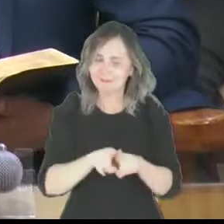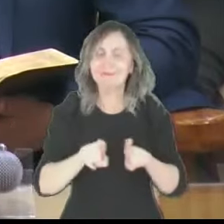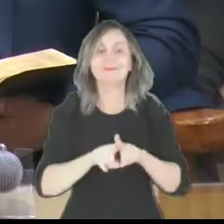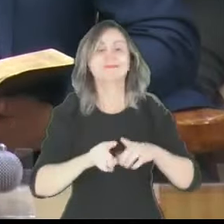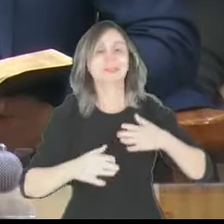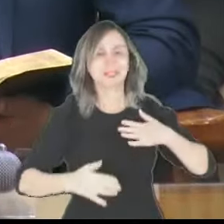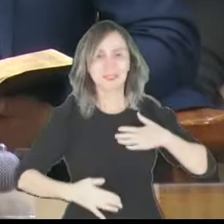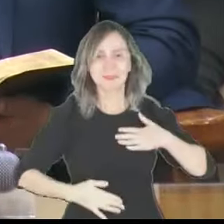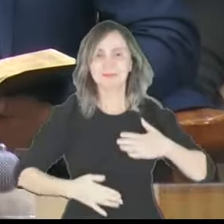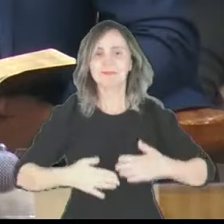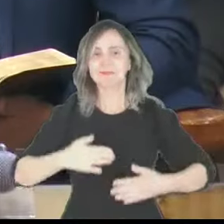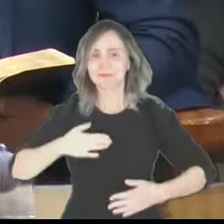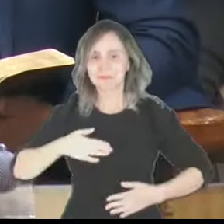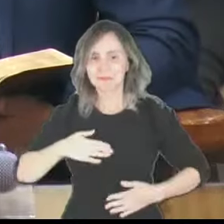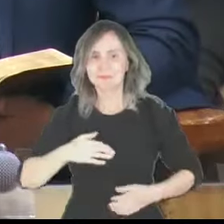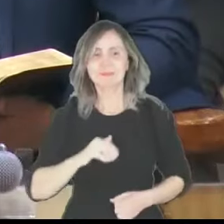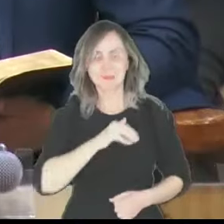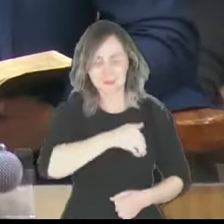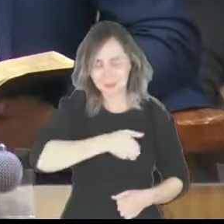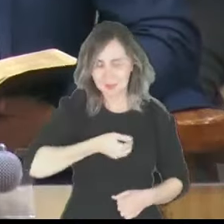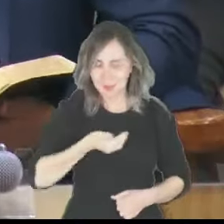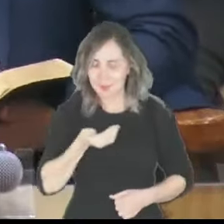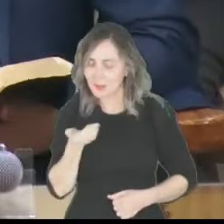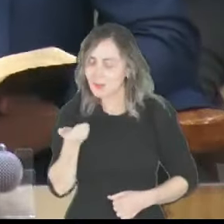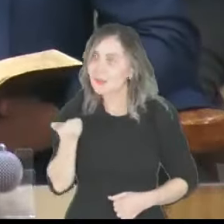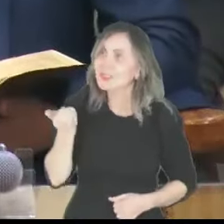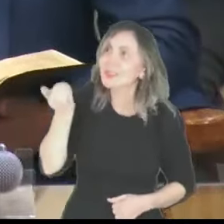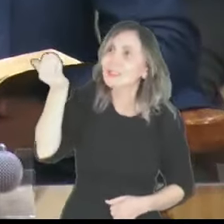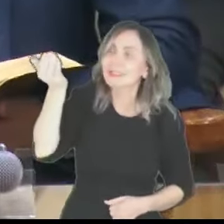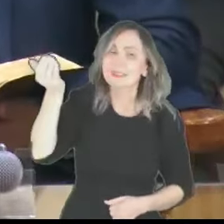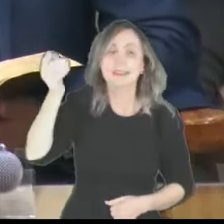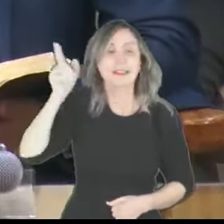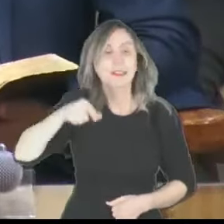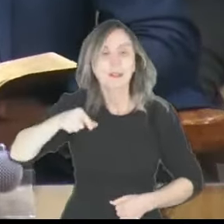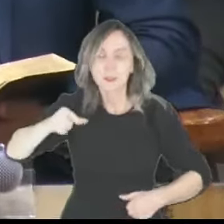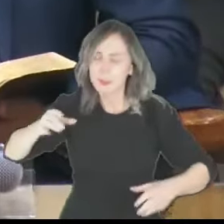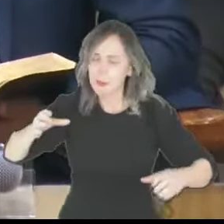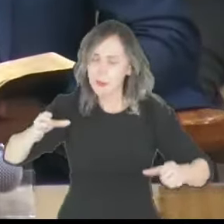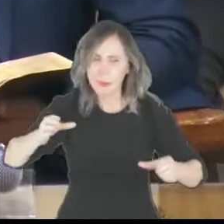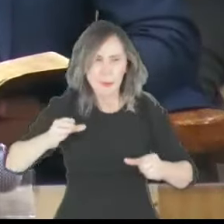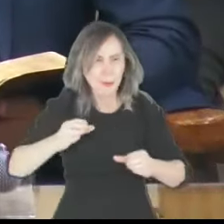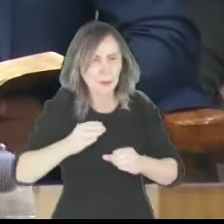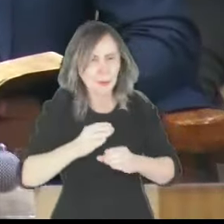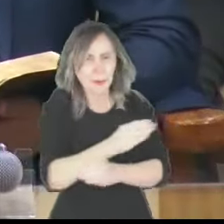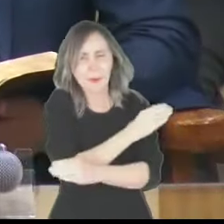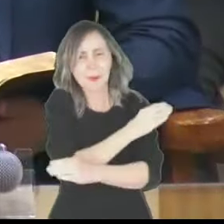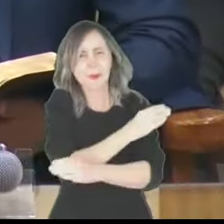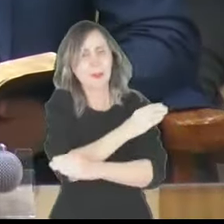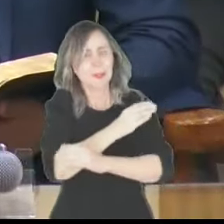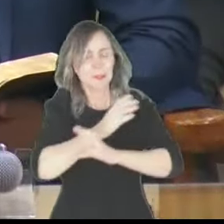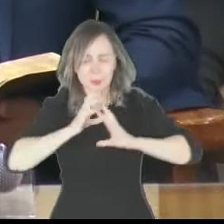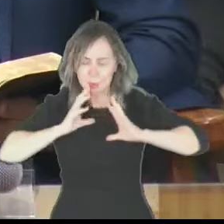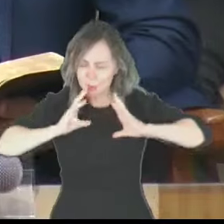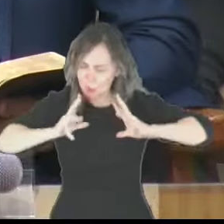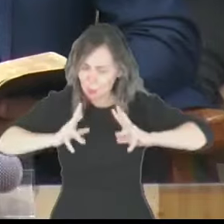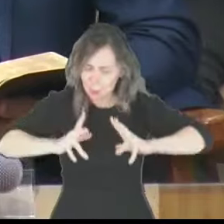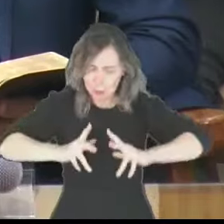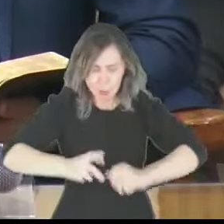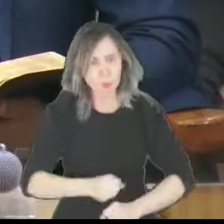consagração a Deus é uma consagração plena. É uma consagração integral.